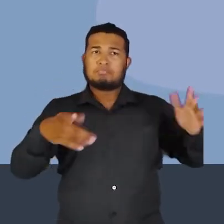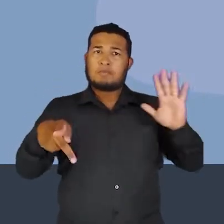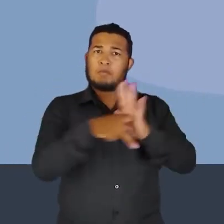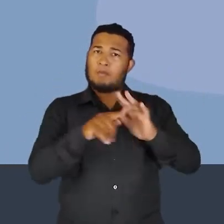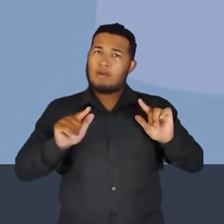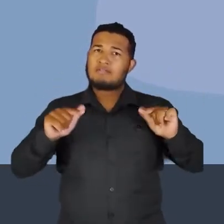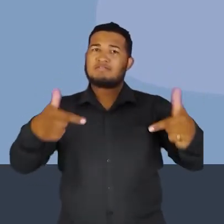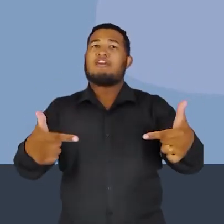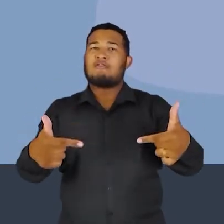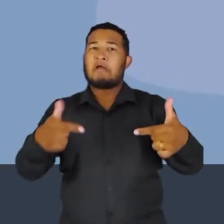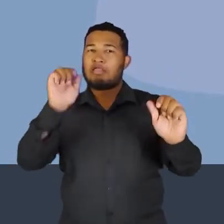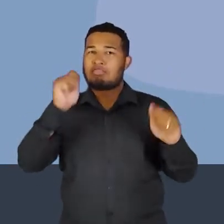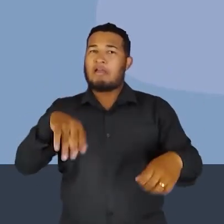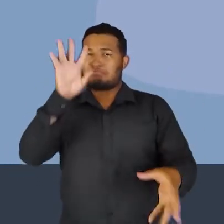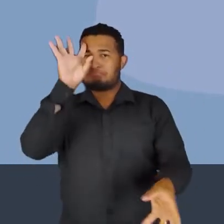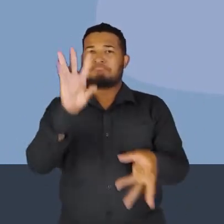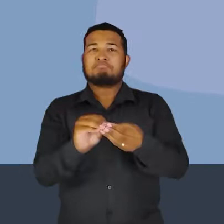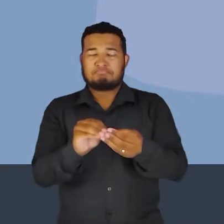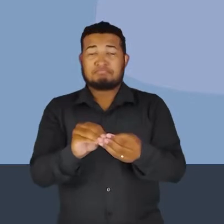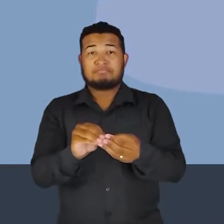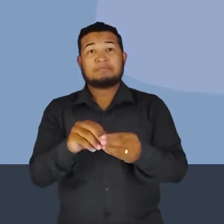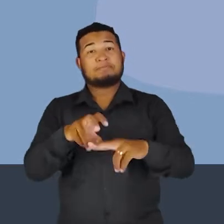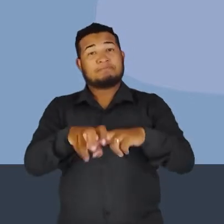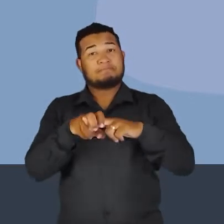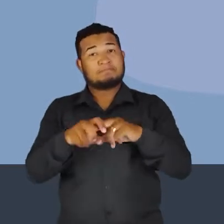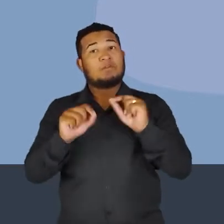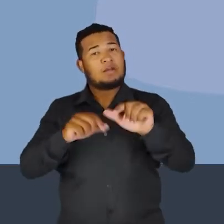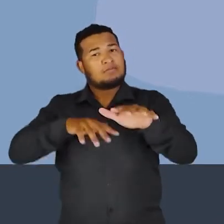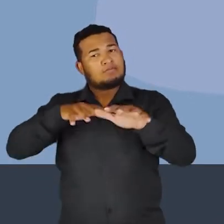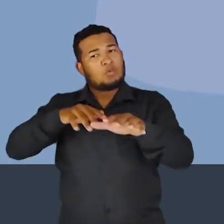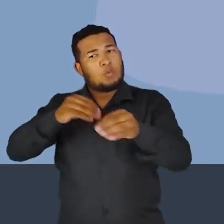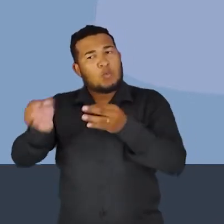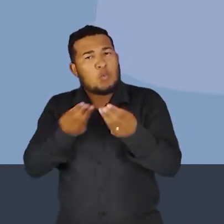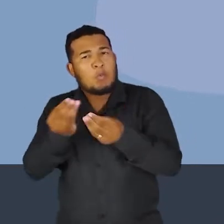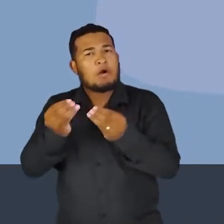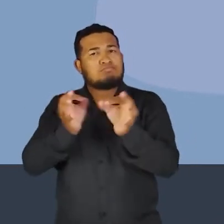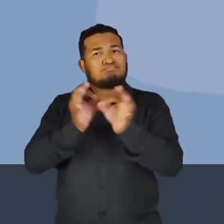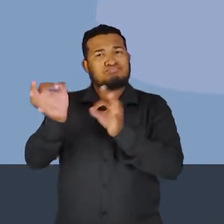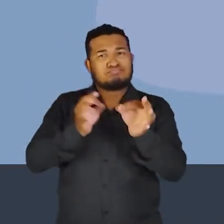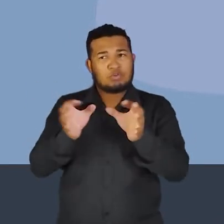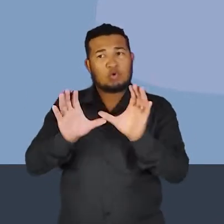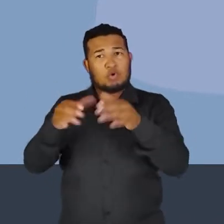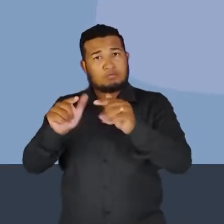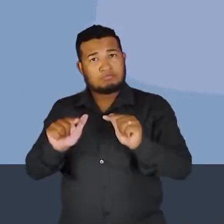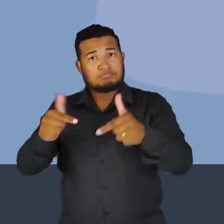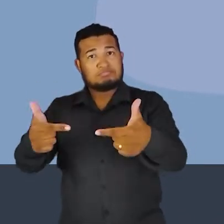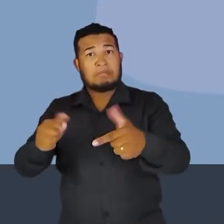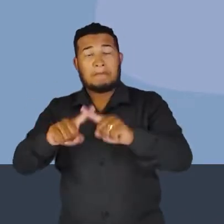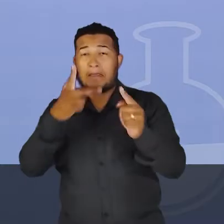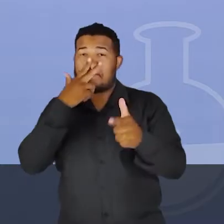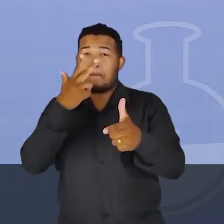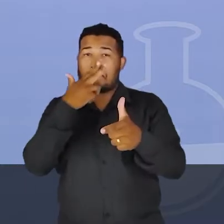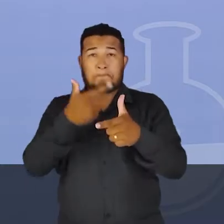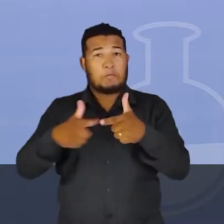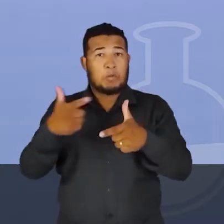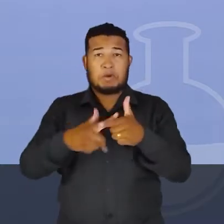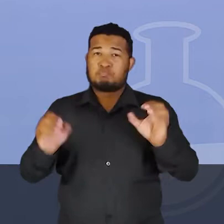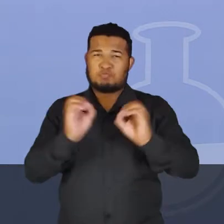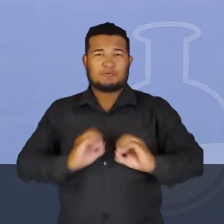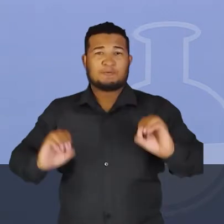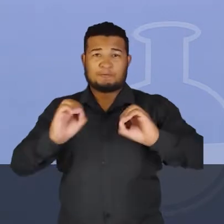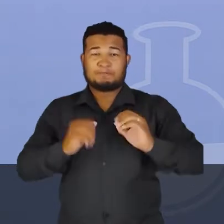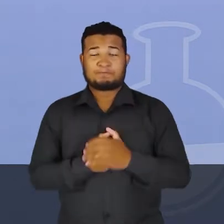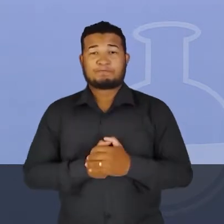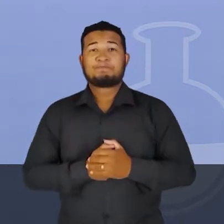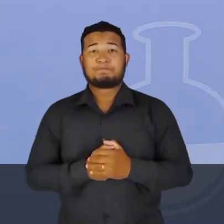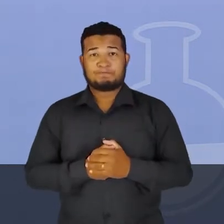a empreender. Nesse caso, a mobilização em ordem a uma ação coletiva não levanta nenhum problema. Ou seja,